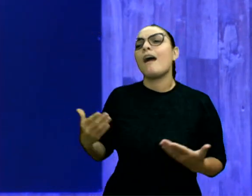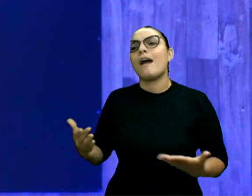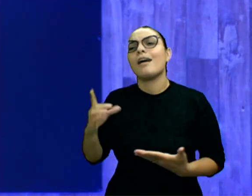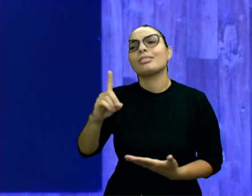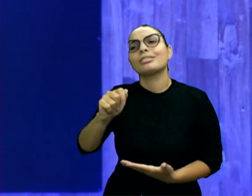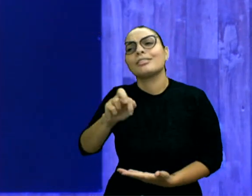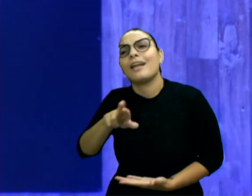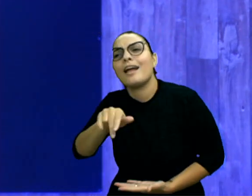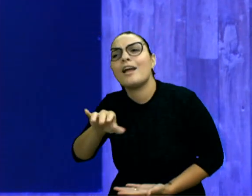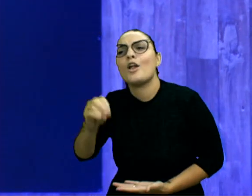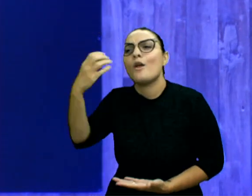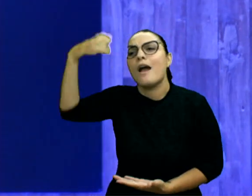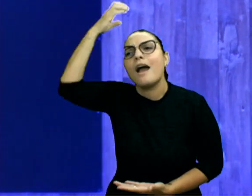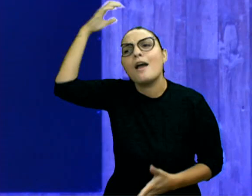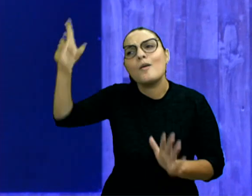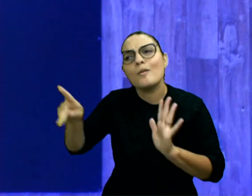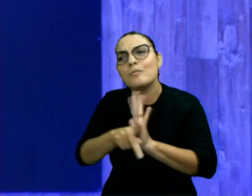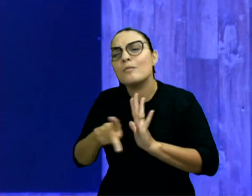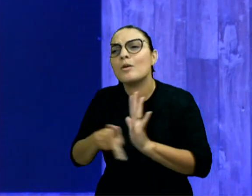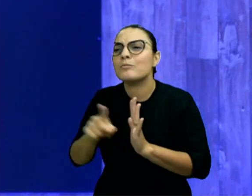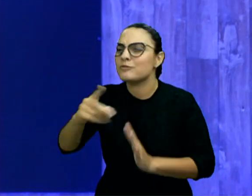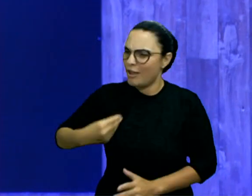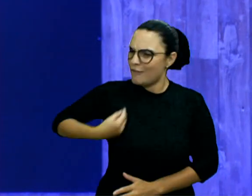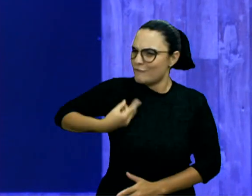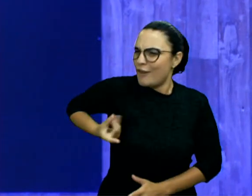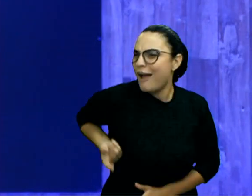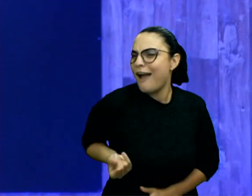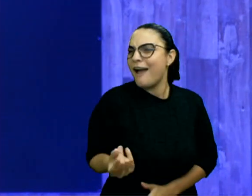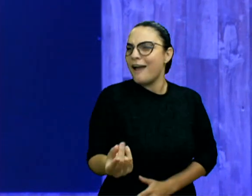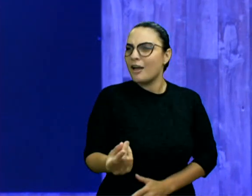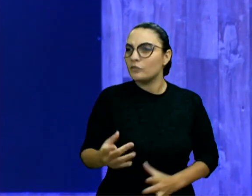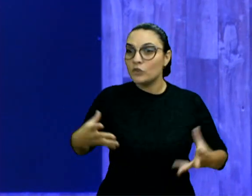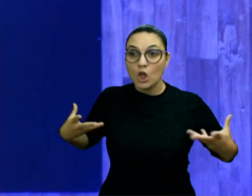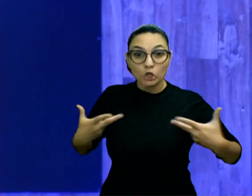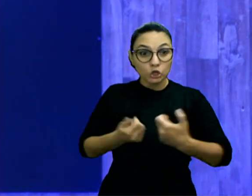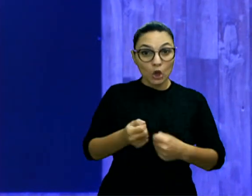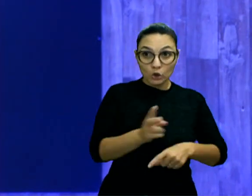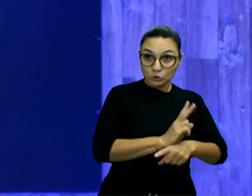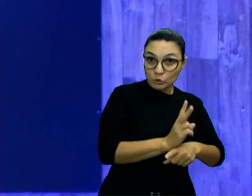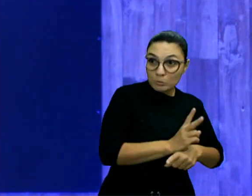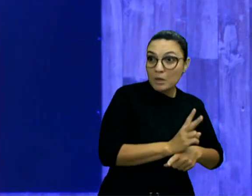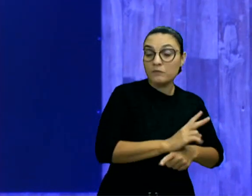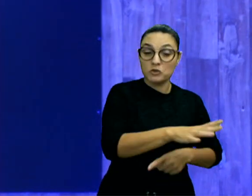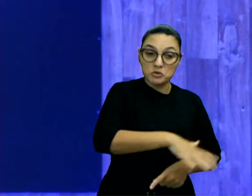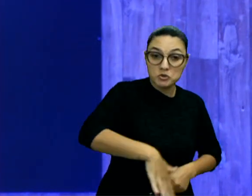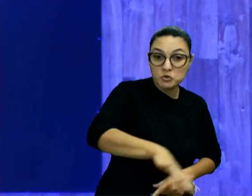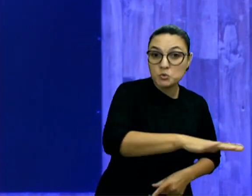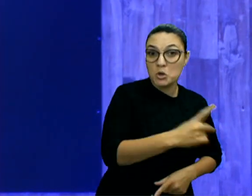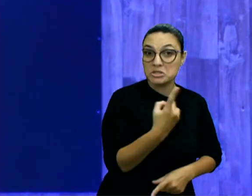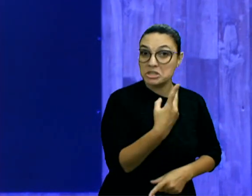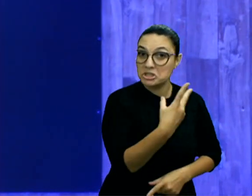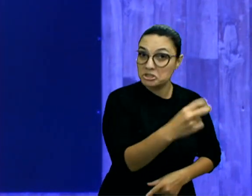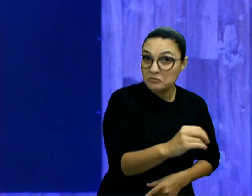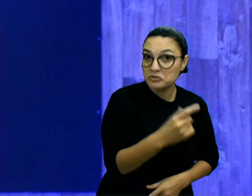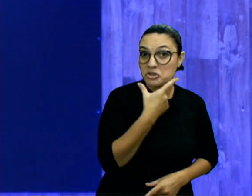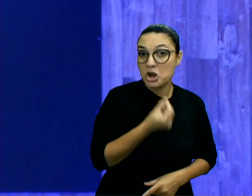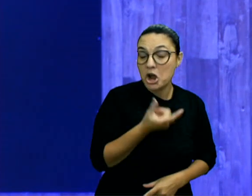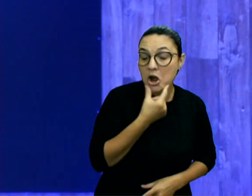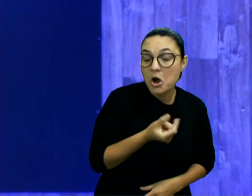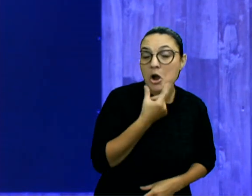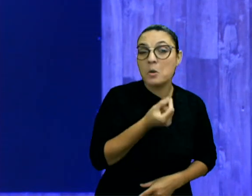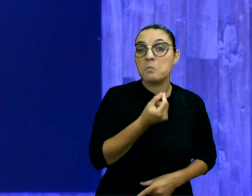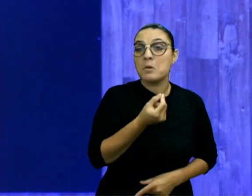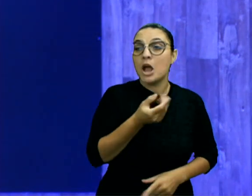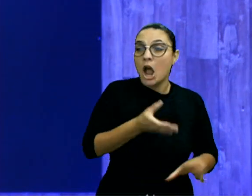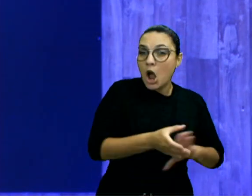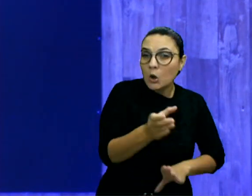sempre. Todos os supervisores reais, os prefeitos e os sátrapas, os conselheiros e